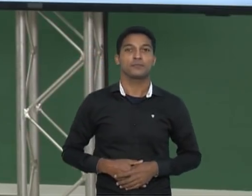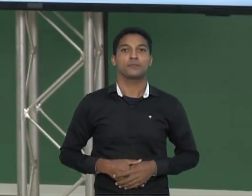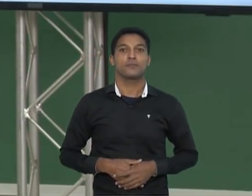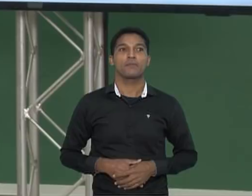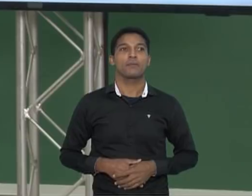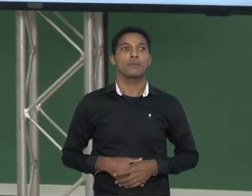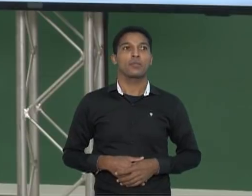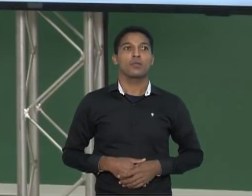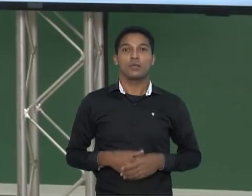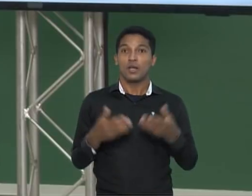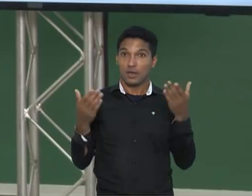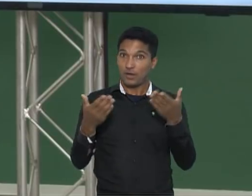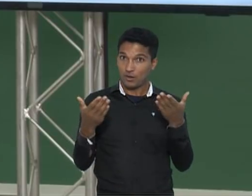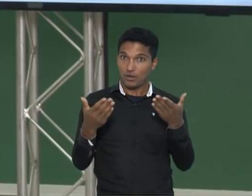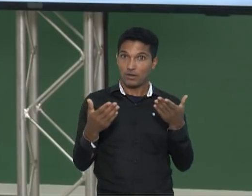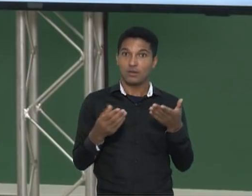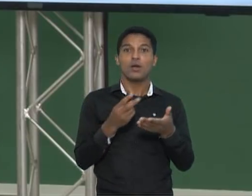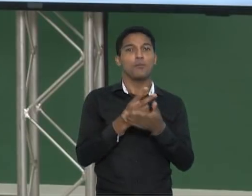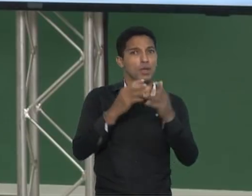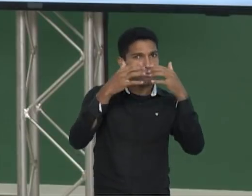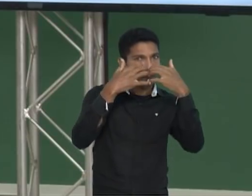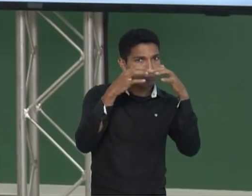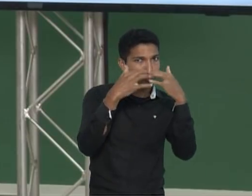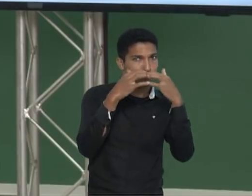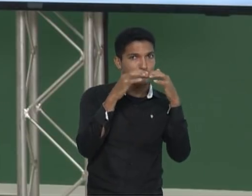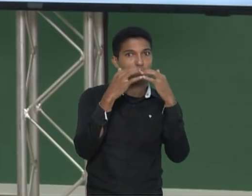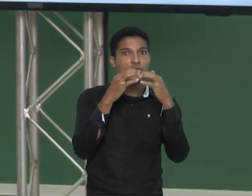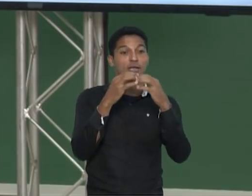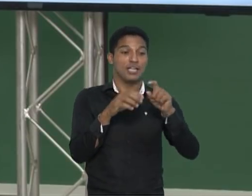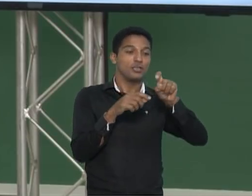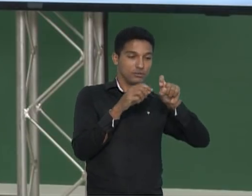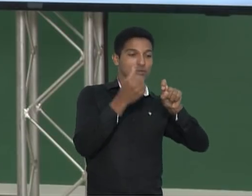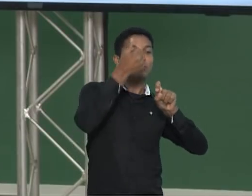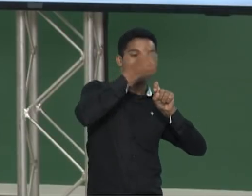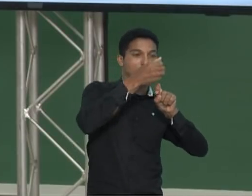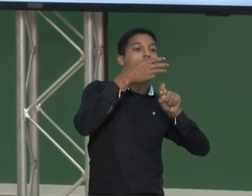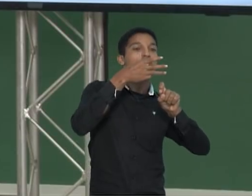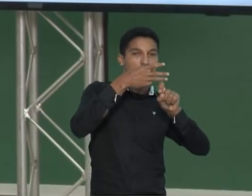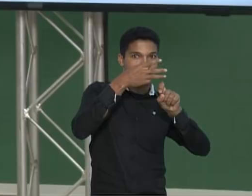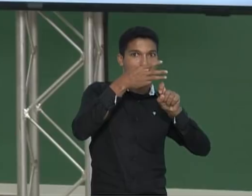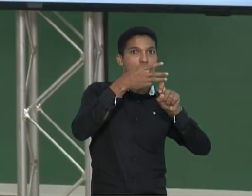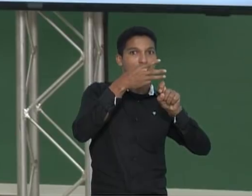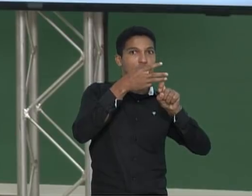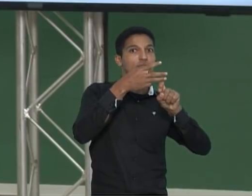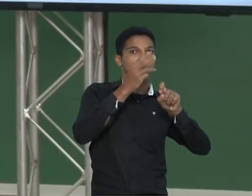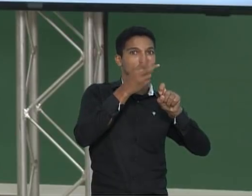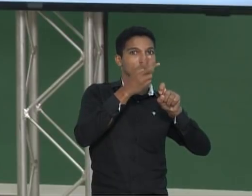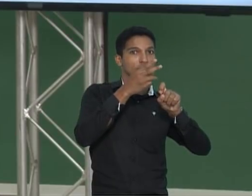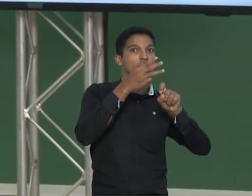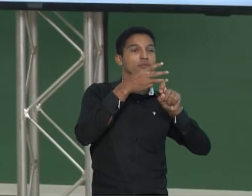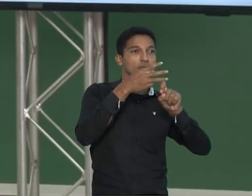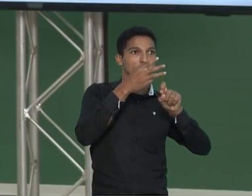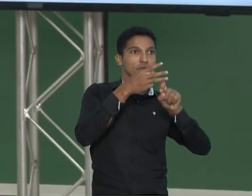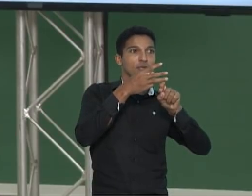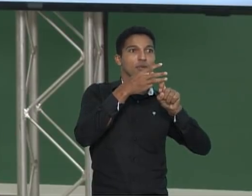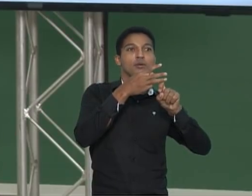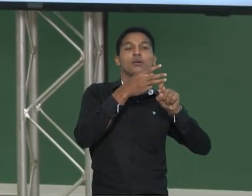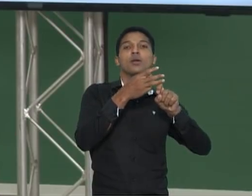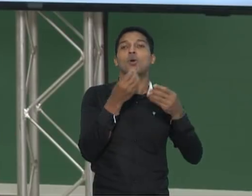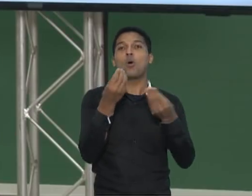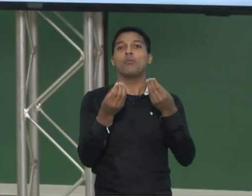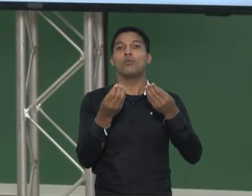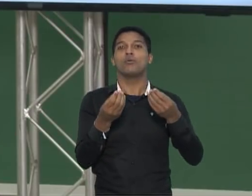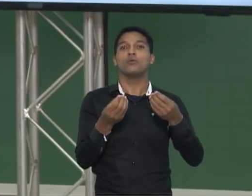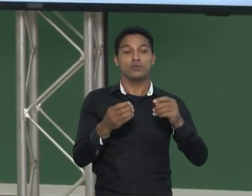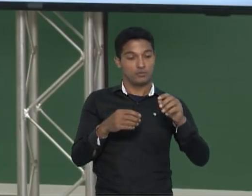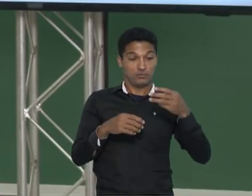E agora nós vamos utilizar o mesmo raciocínio, colocando no valor do x, né, substituindo o 3. Então, vai ficar